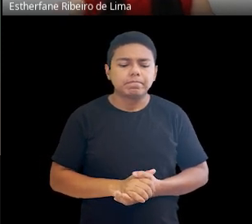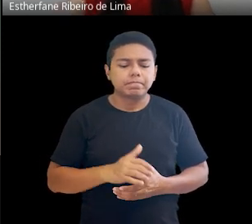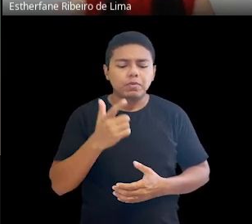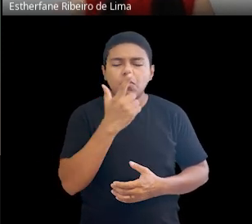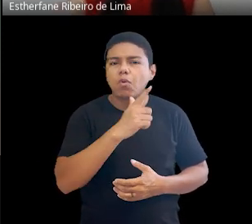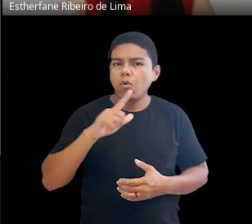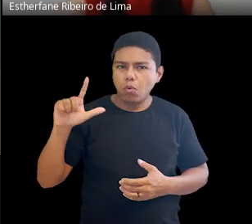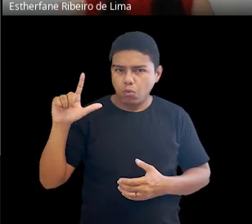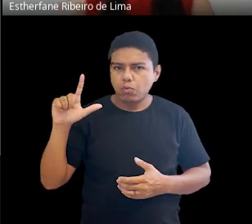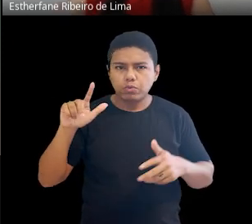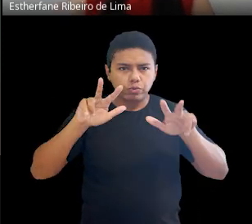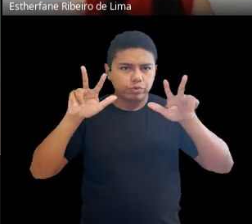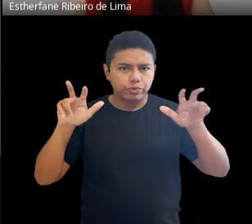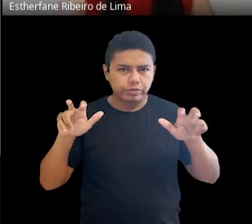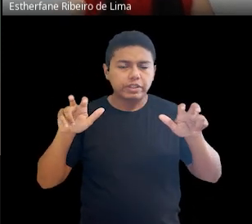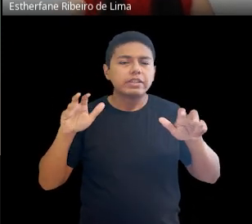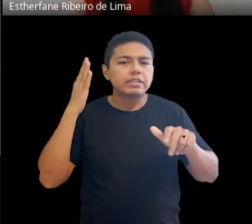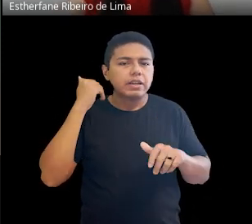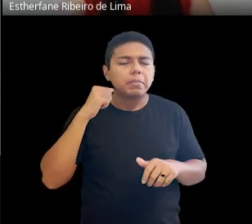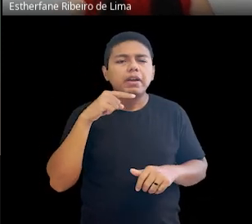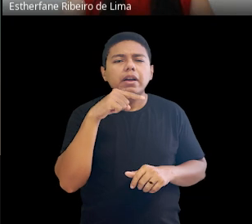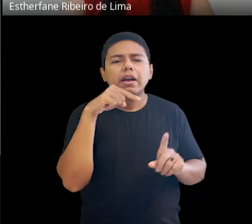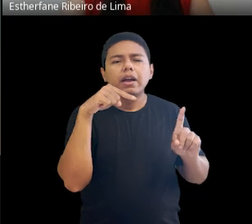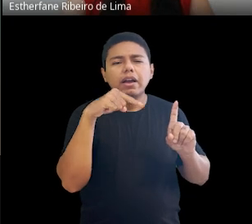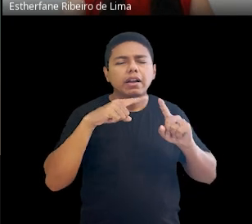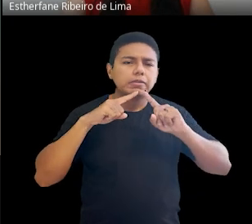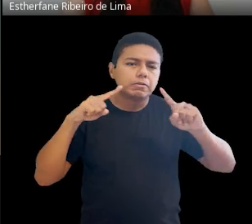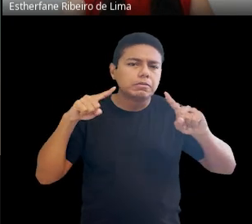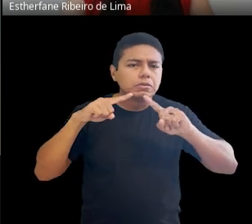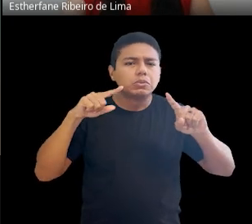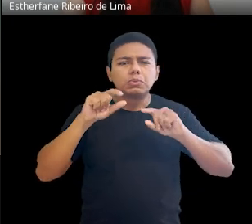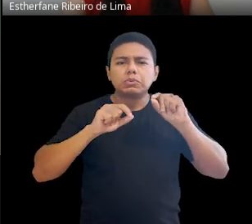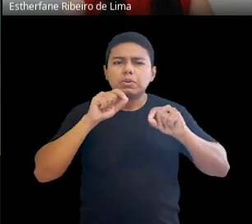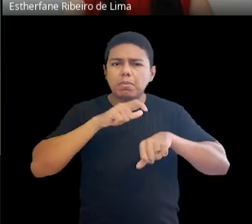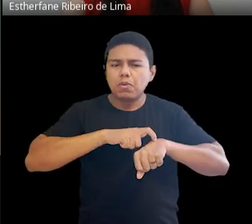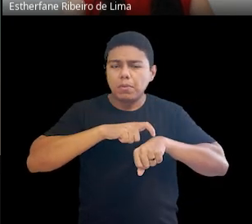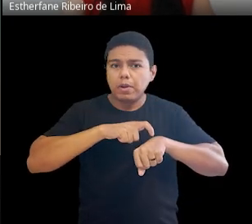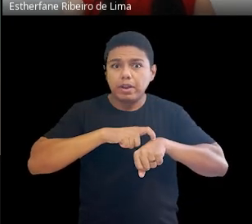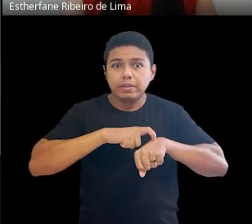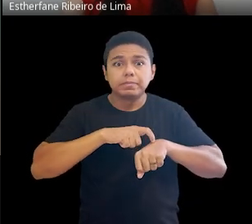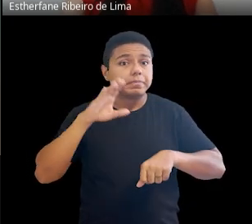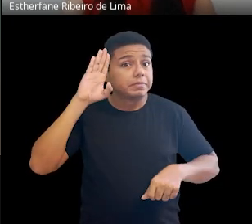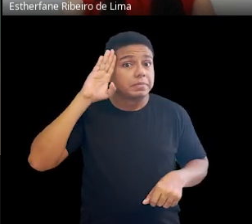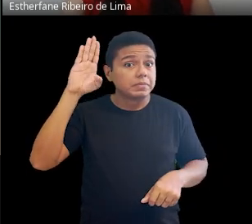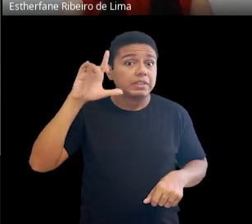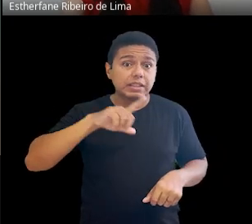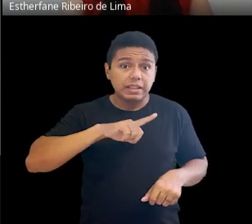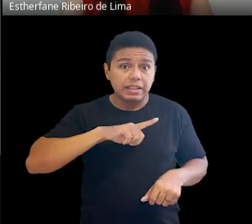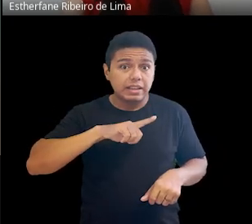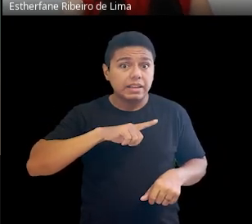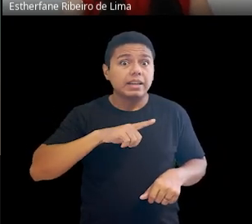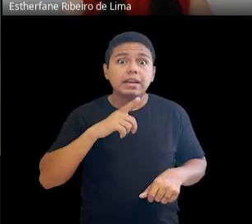Outra questão importante é saber sobre as queixas. O que está se queixando naquele momento? Principalmente se atentar aos sinais de iminência